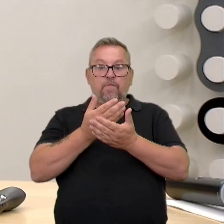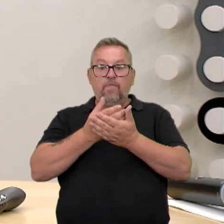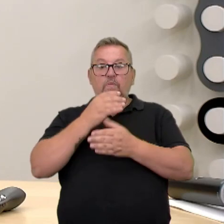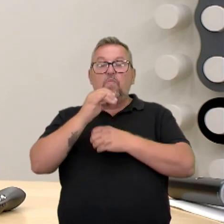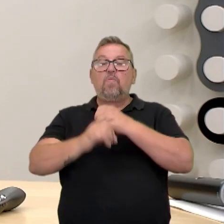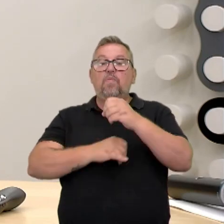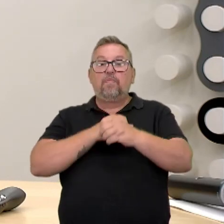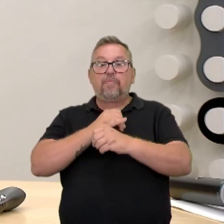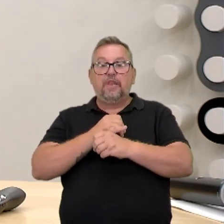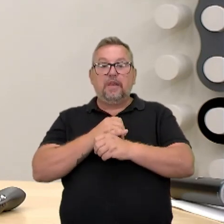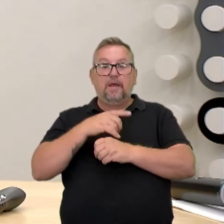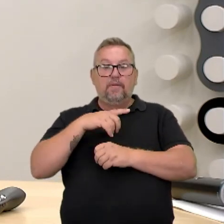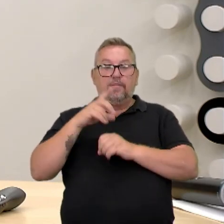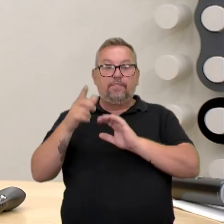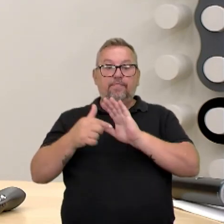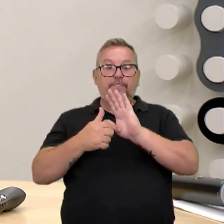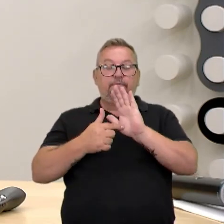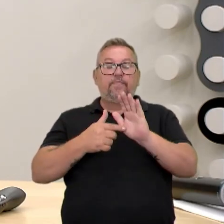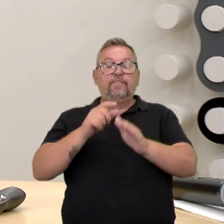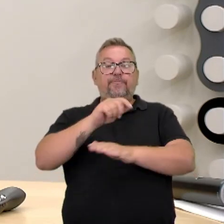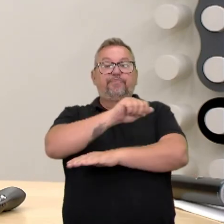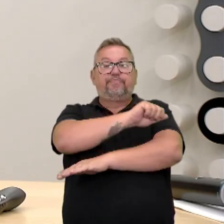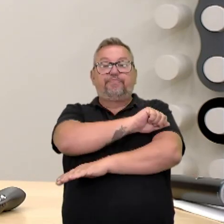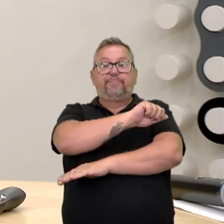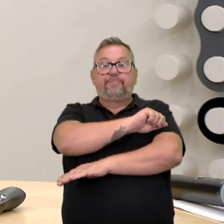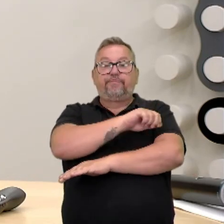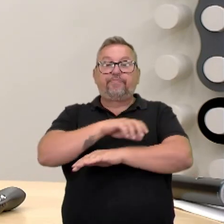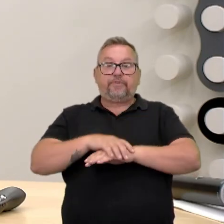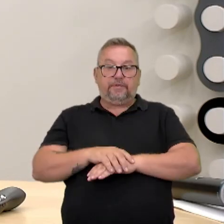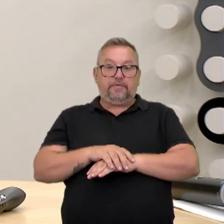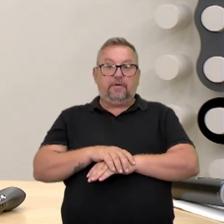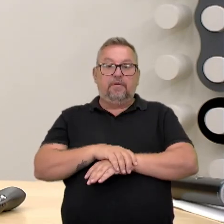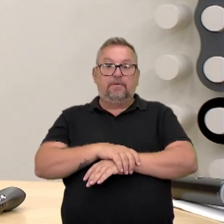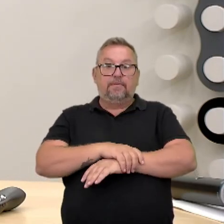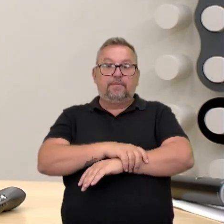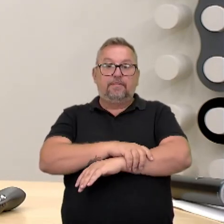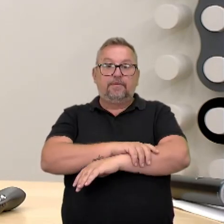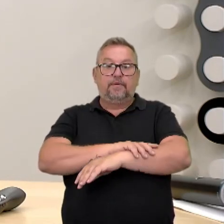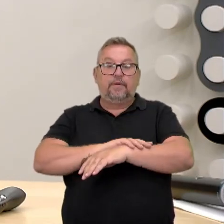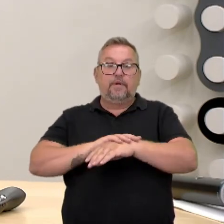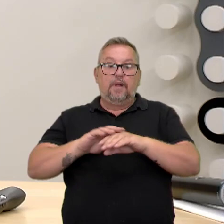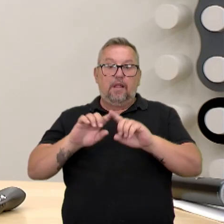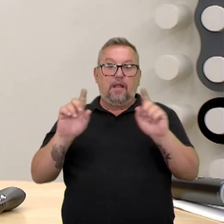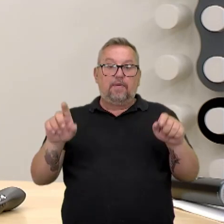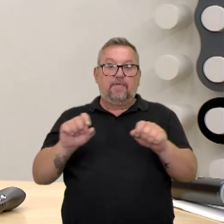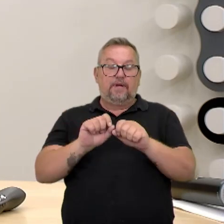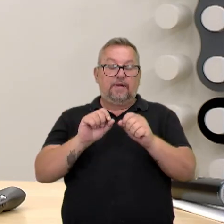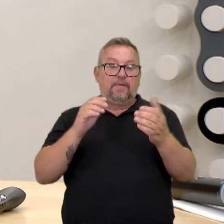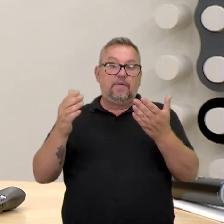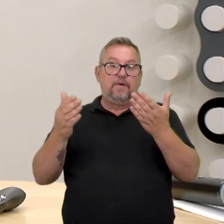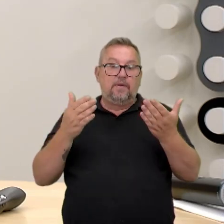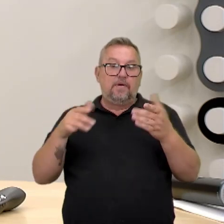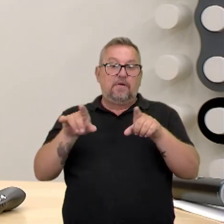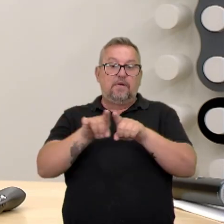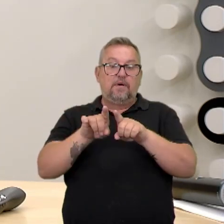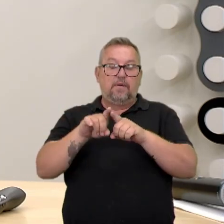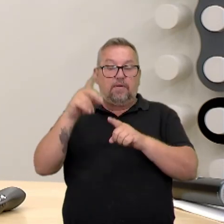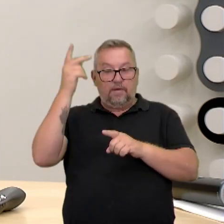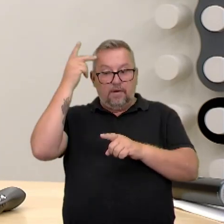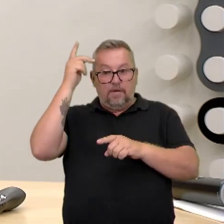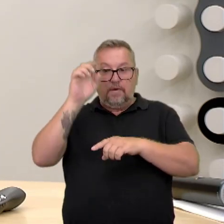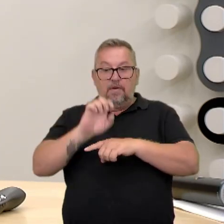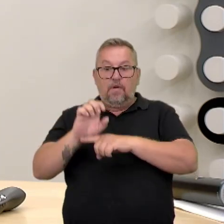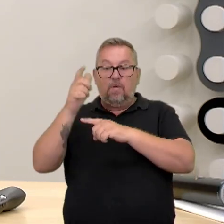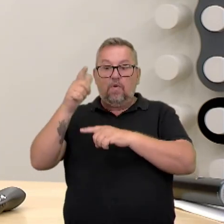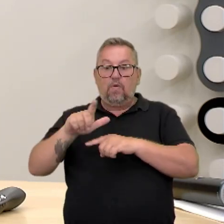né, e mostrar aí para os alunos na sala de informática ou na própria sala de aula, né, dá para fazer essas comparações, né, o estado de São Paulo com